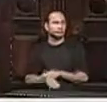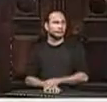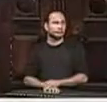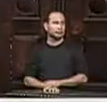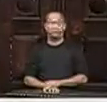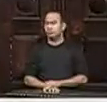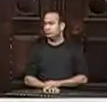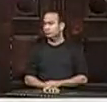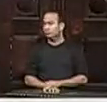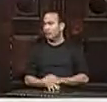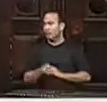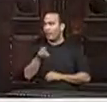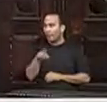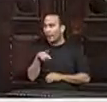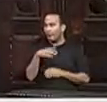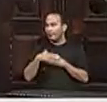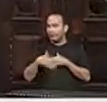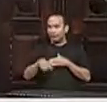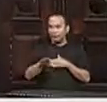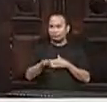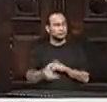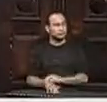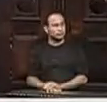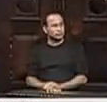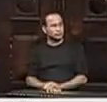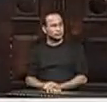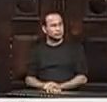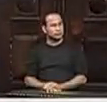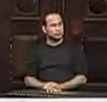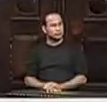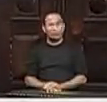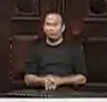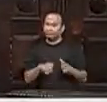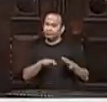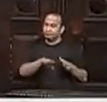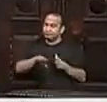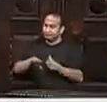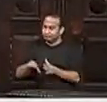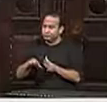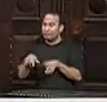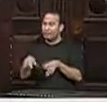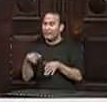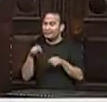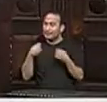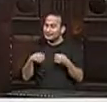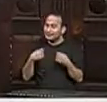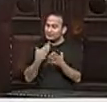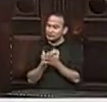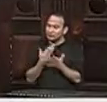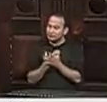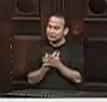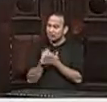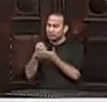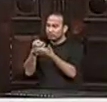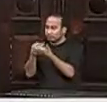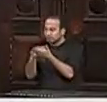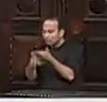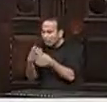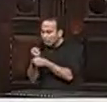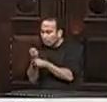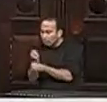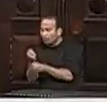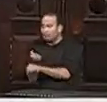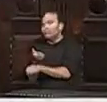a regulamentação do para frente. Ou seja, por um lado é preciso estudar, calcular,